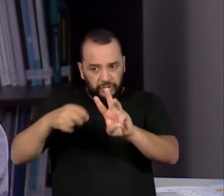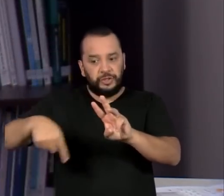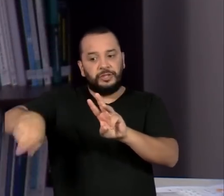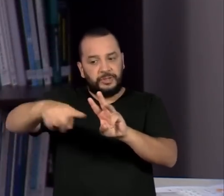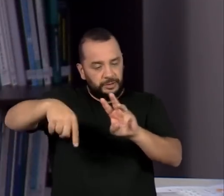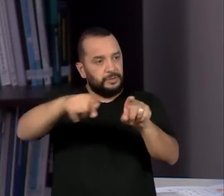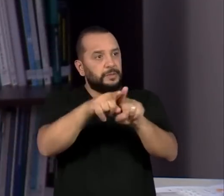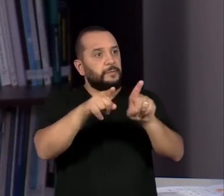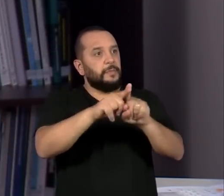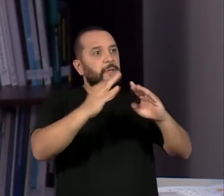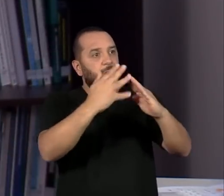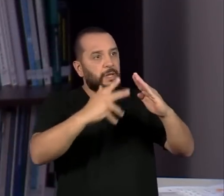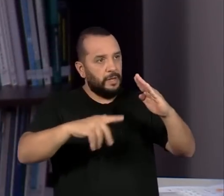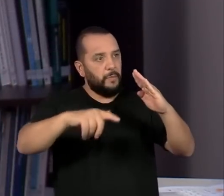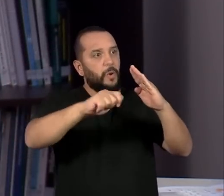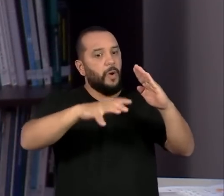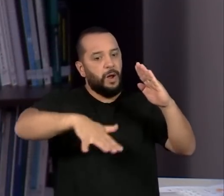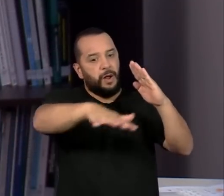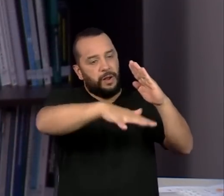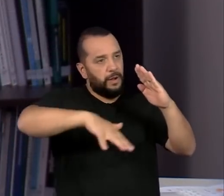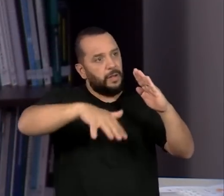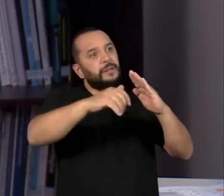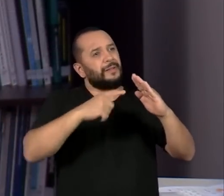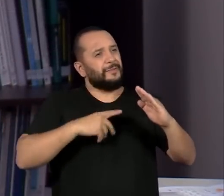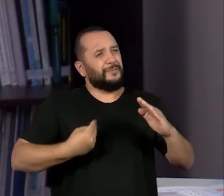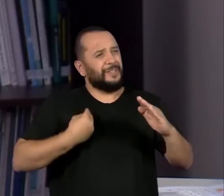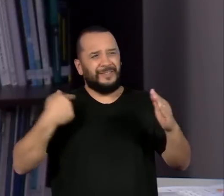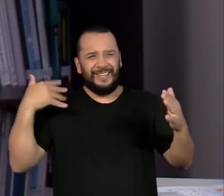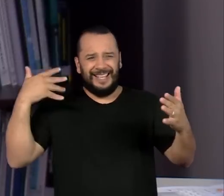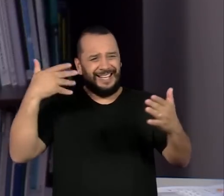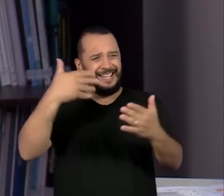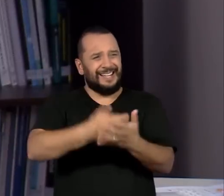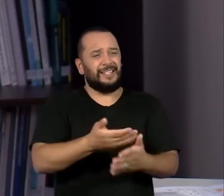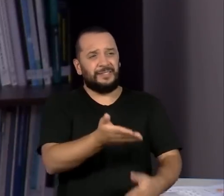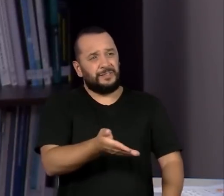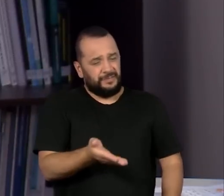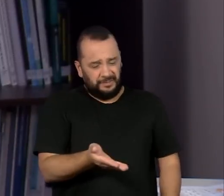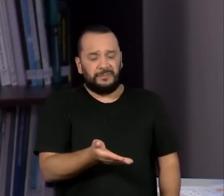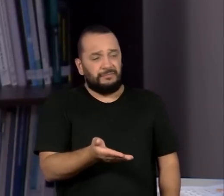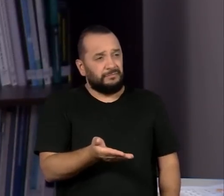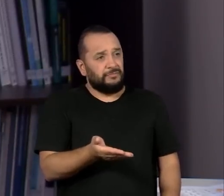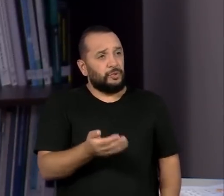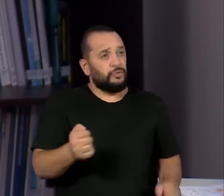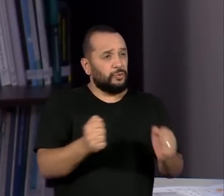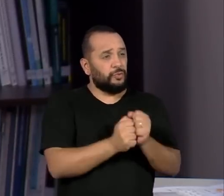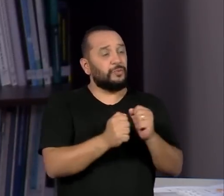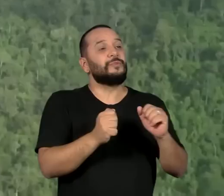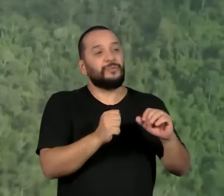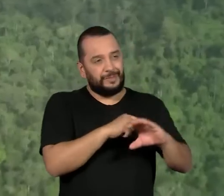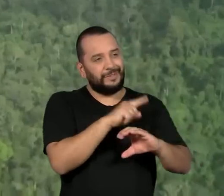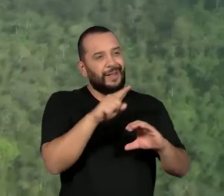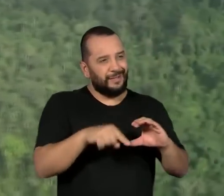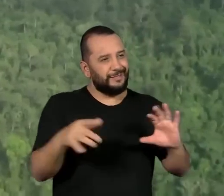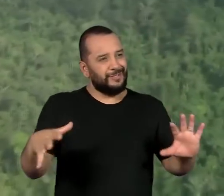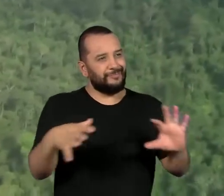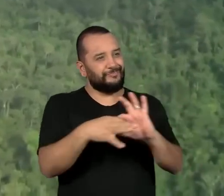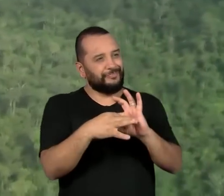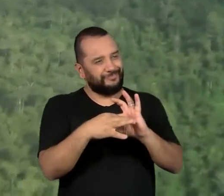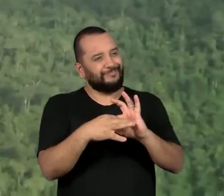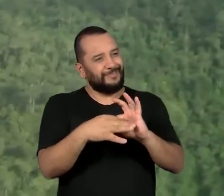as comunidades locais há centenas de anos, junto com a ciência, a nossa ciência.